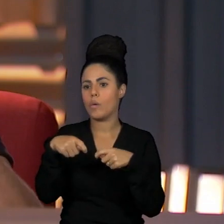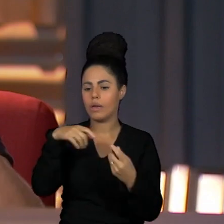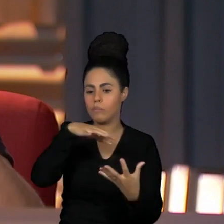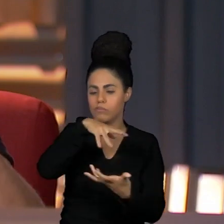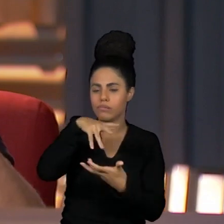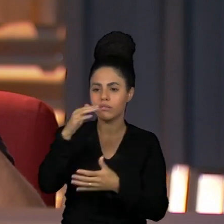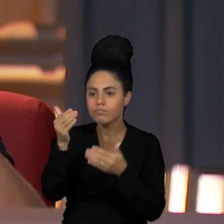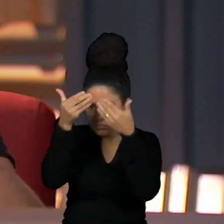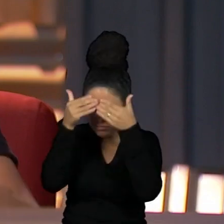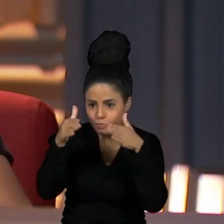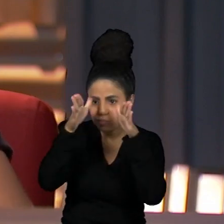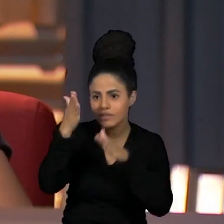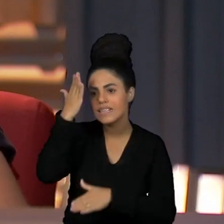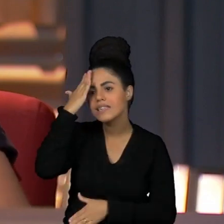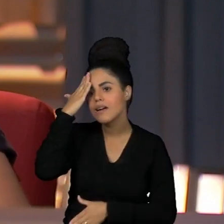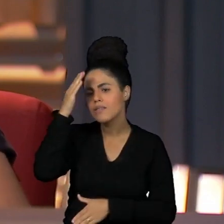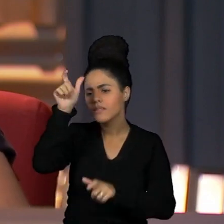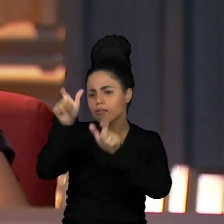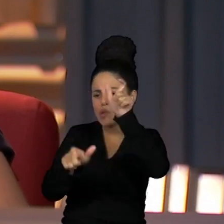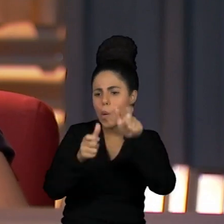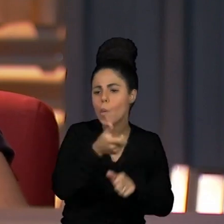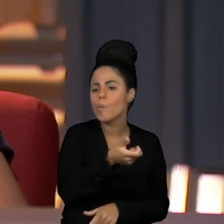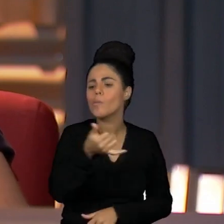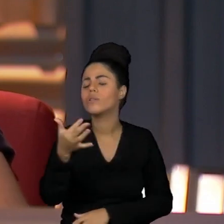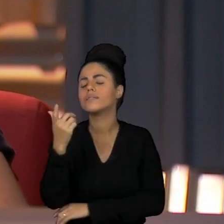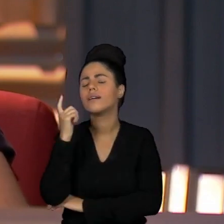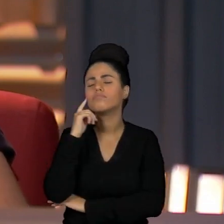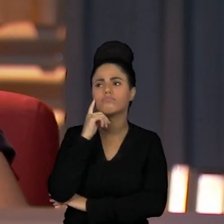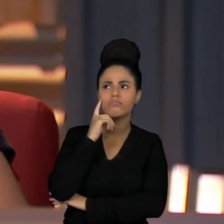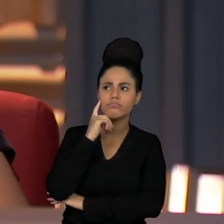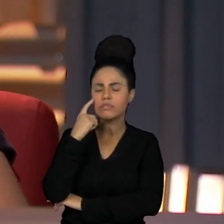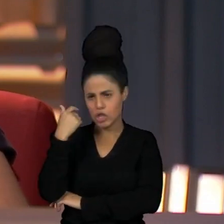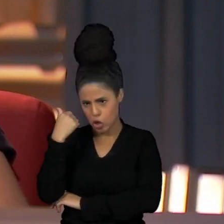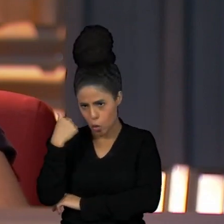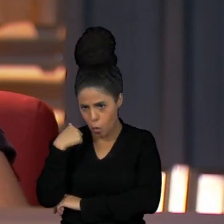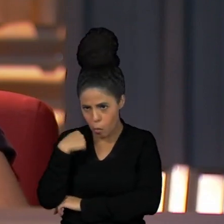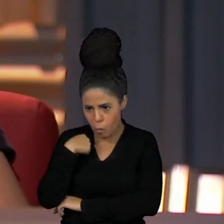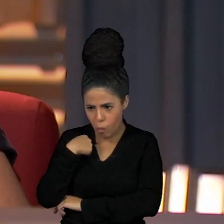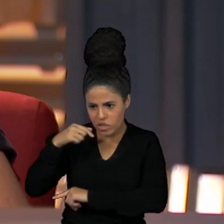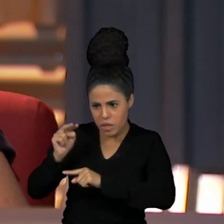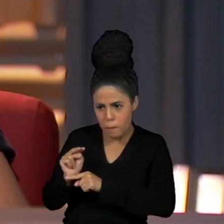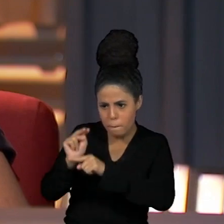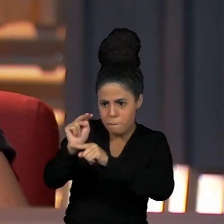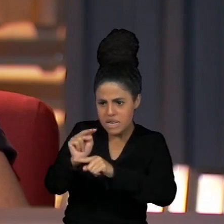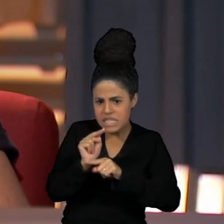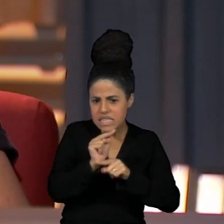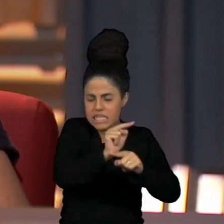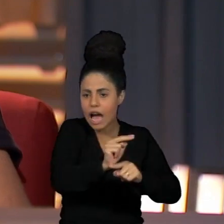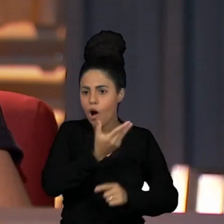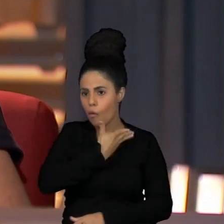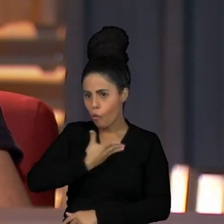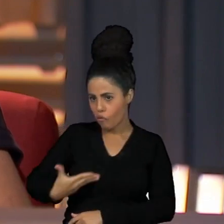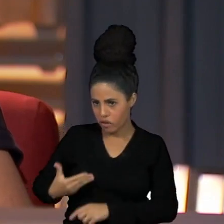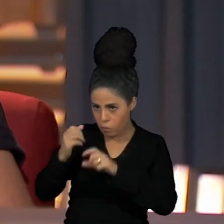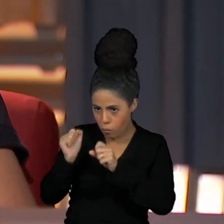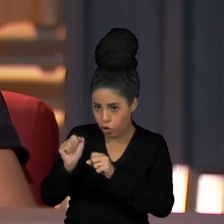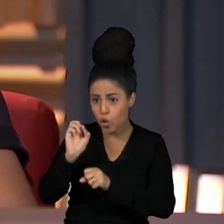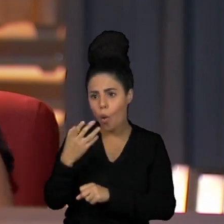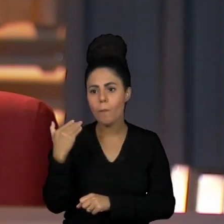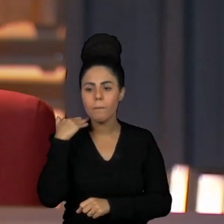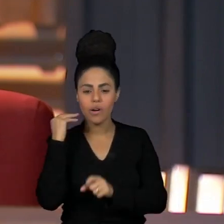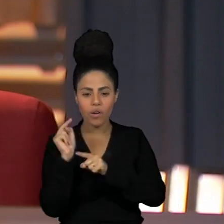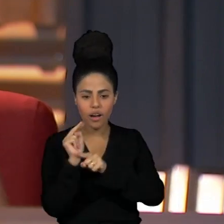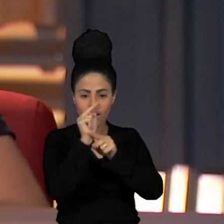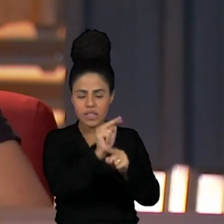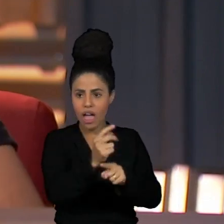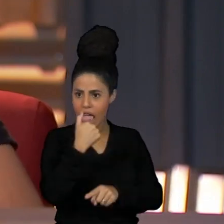né? Porque quantas pessoas um dia imaginaram que pode emprestar dinheiro para o governo? Quantas pessoas imaginaram que pode emprestar dinheiro para um banco, né? Através de um CDB,